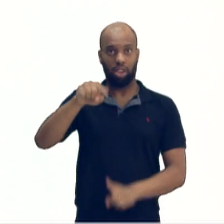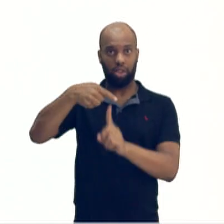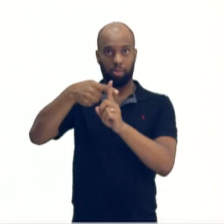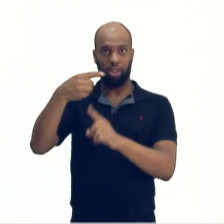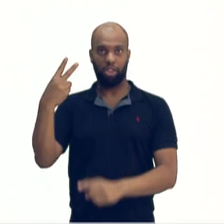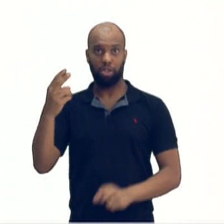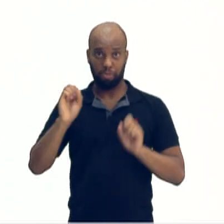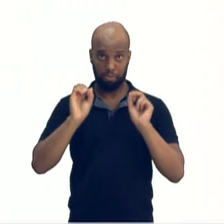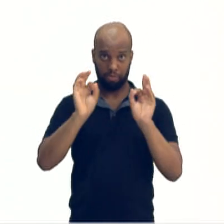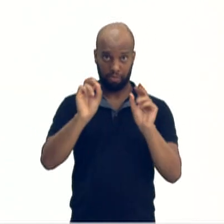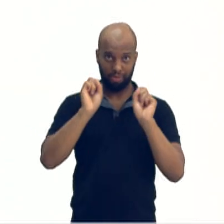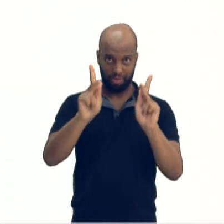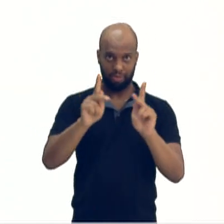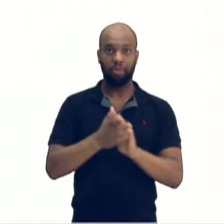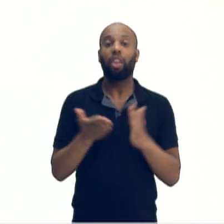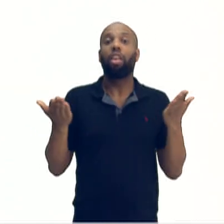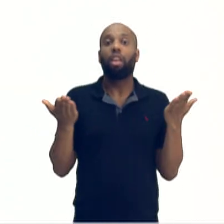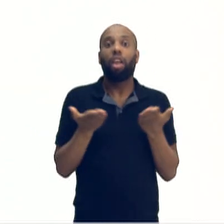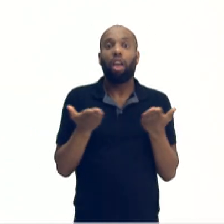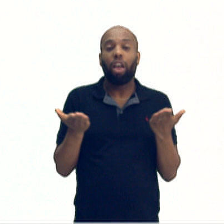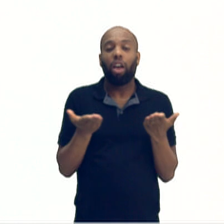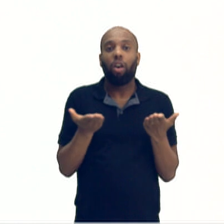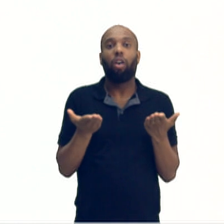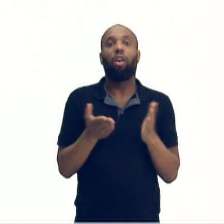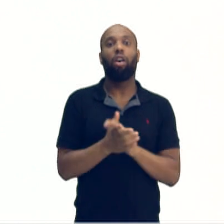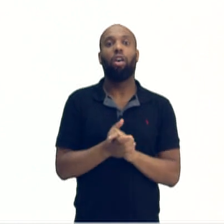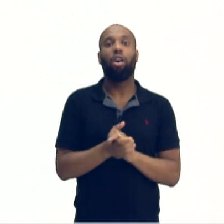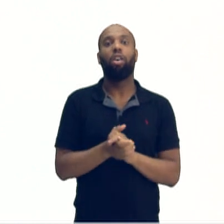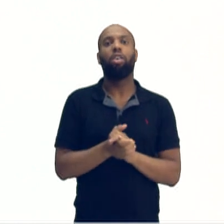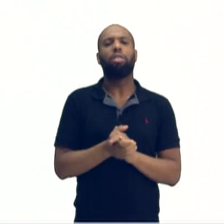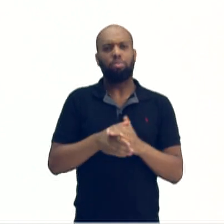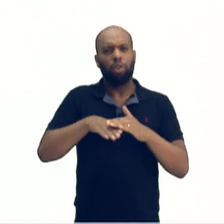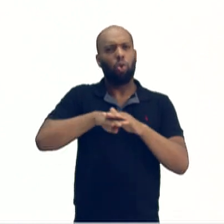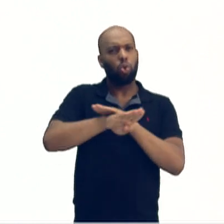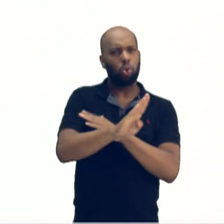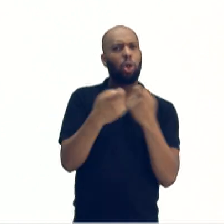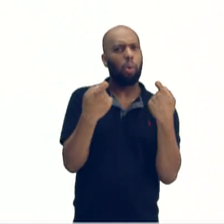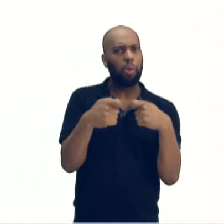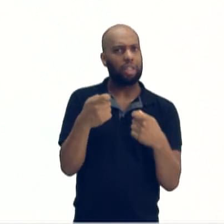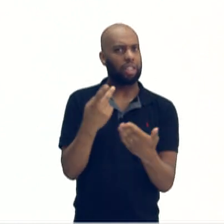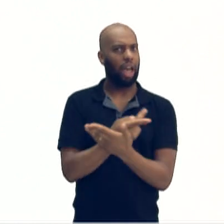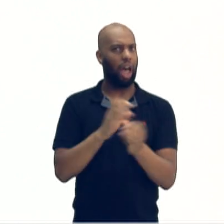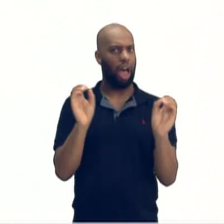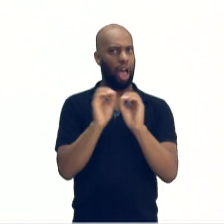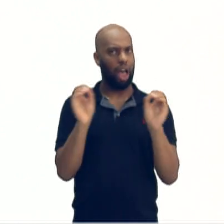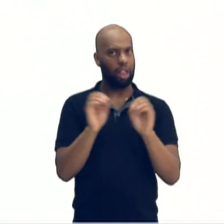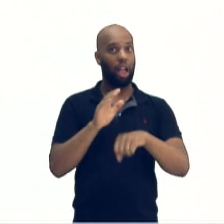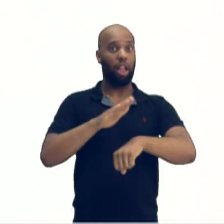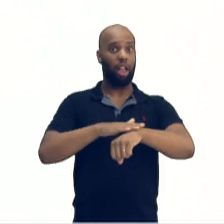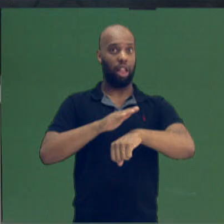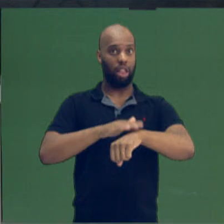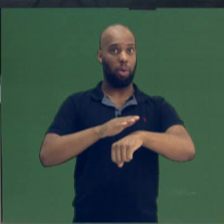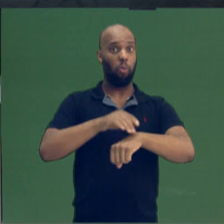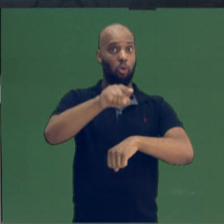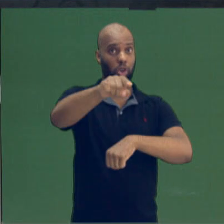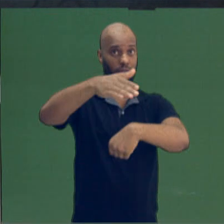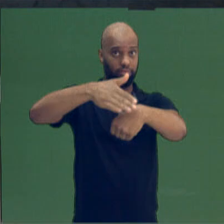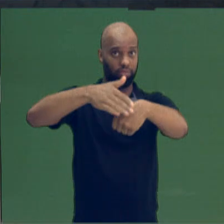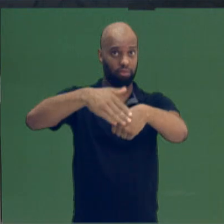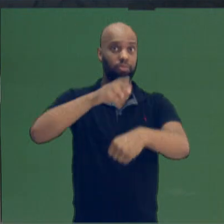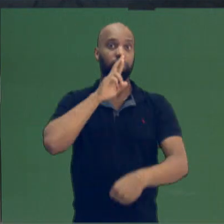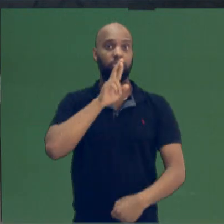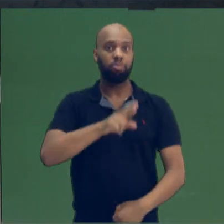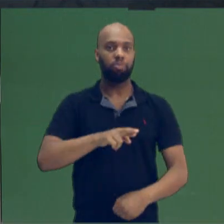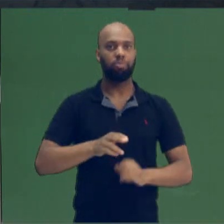2, perfeito? Só para a gente pegar o costume e não errar mais. Eu vou deixar mais um tempinho para mais um